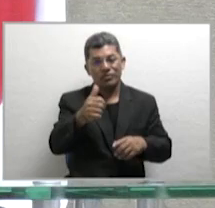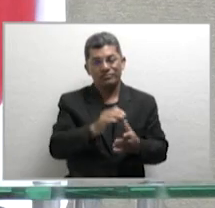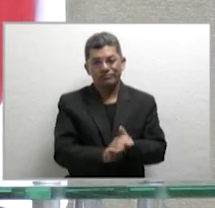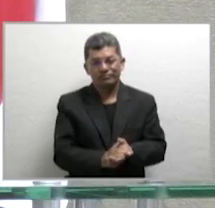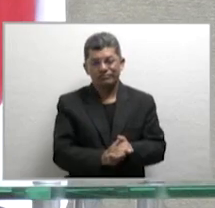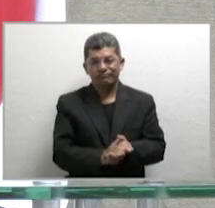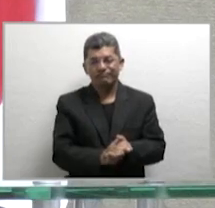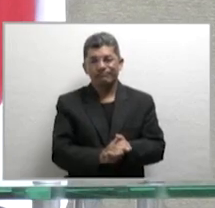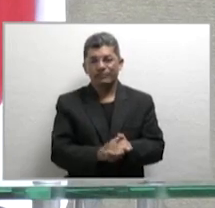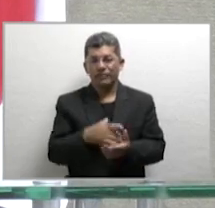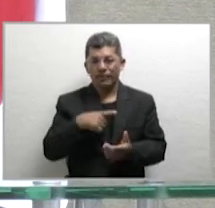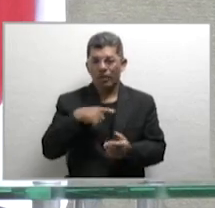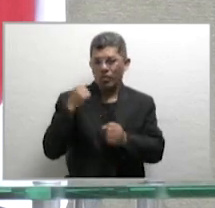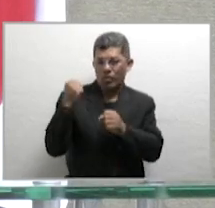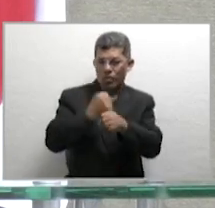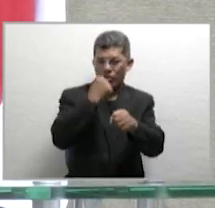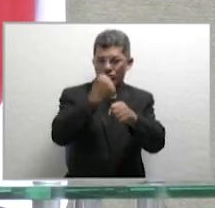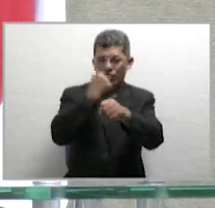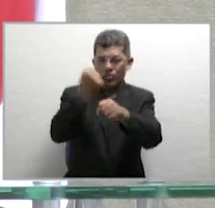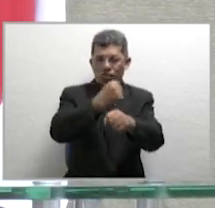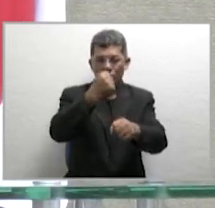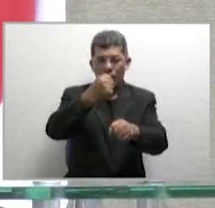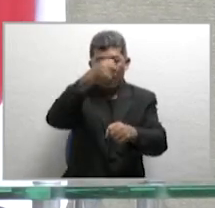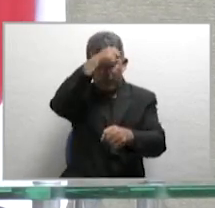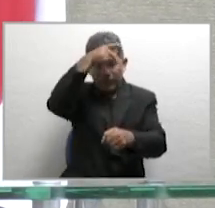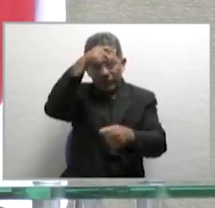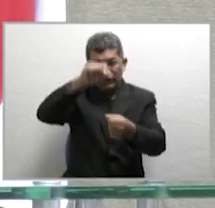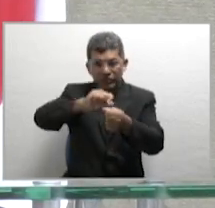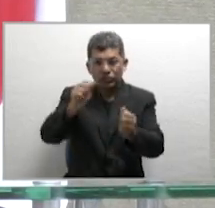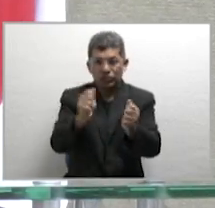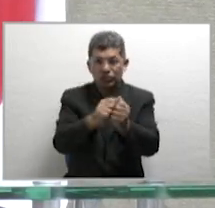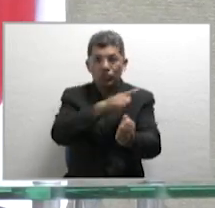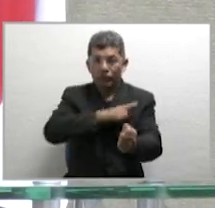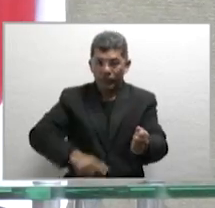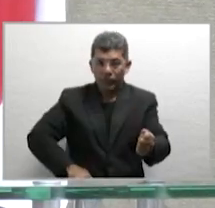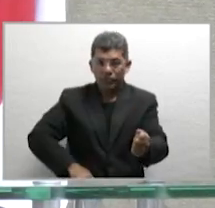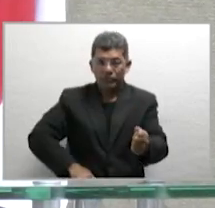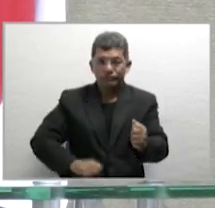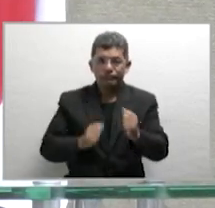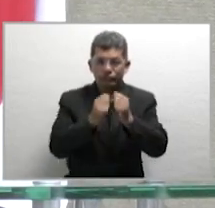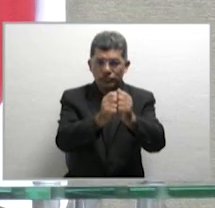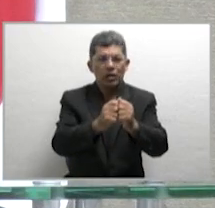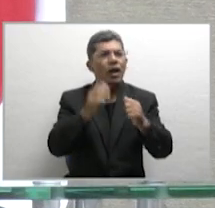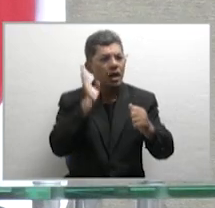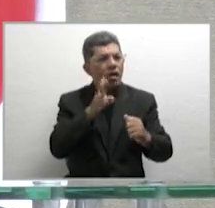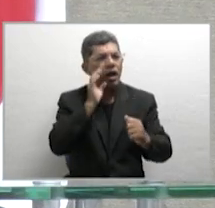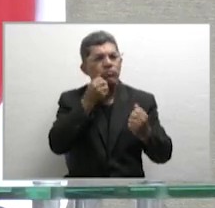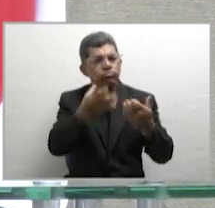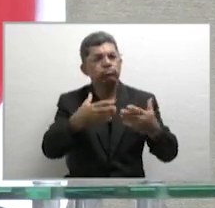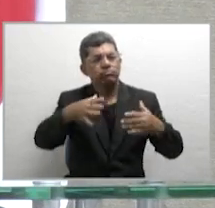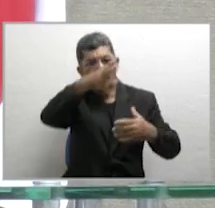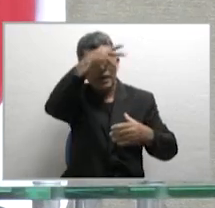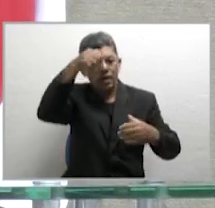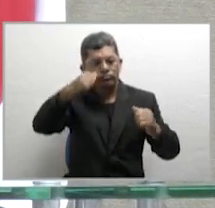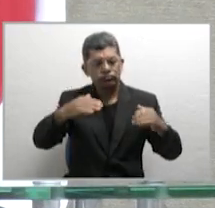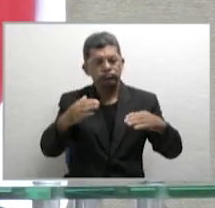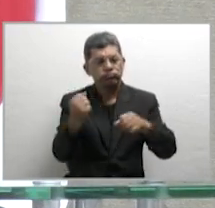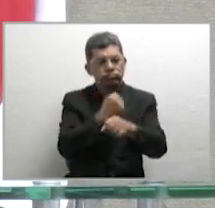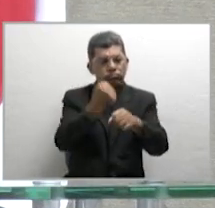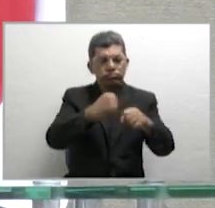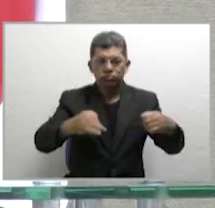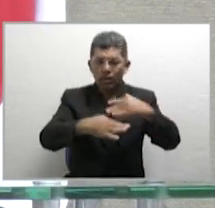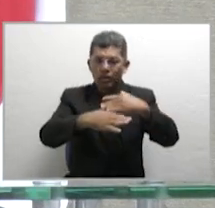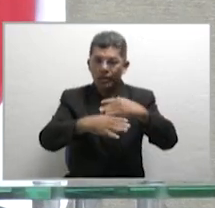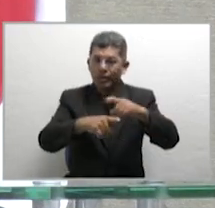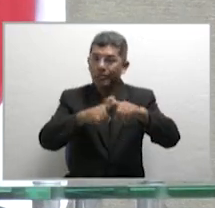complexos viários que o prefeito Davi, juntamente com o governo, farão em Manaus, é muito bacana para a cidade.